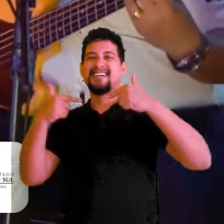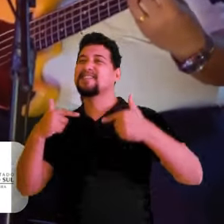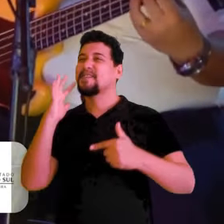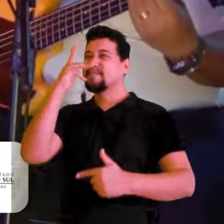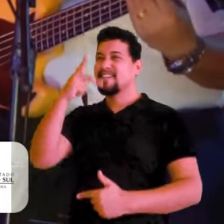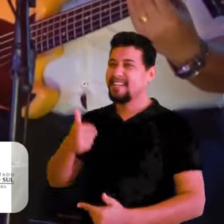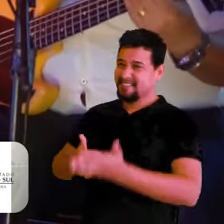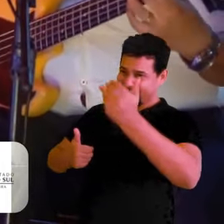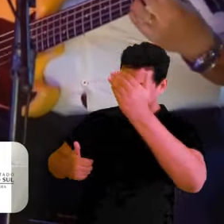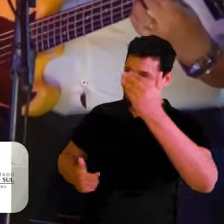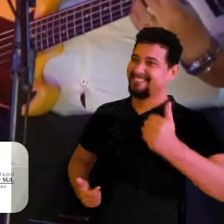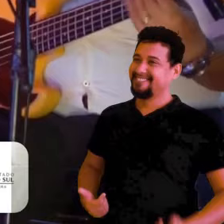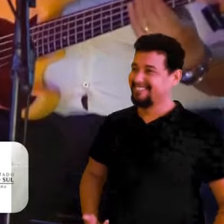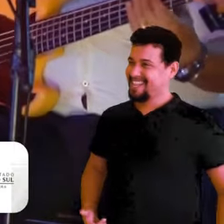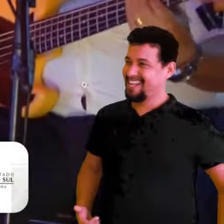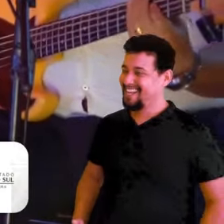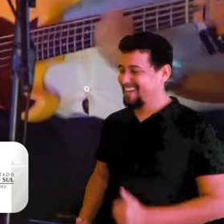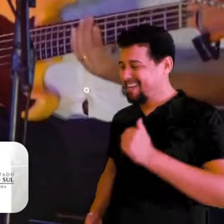Alô, sorriso lindo!